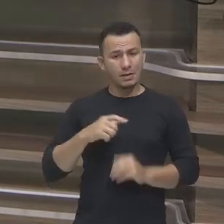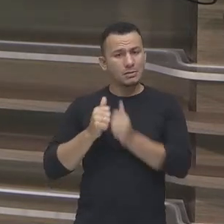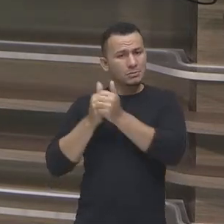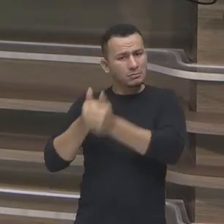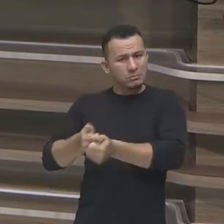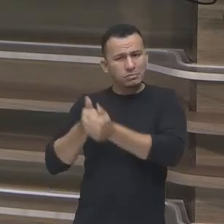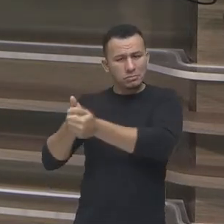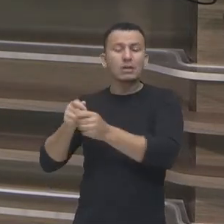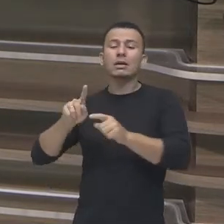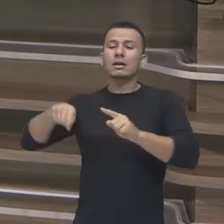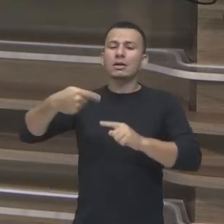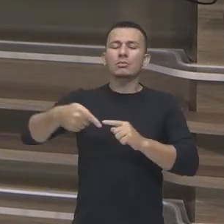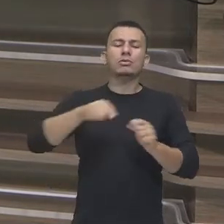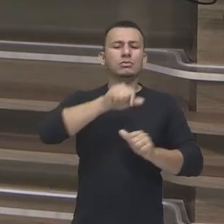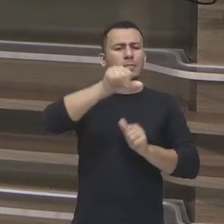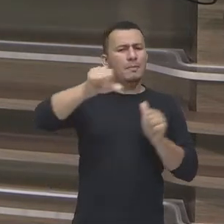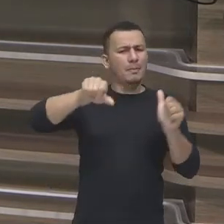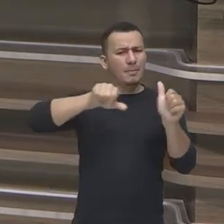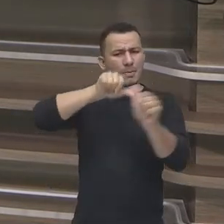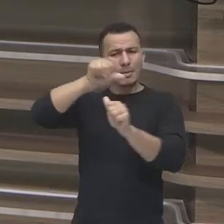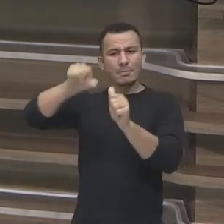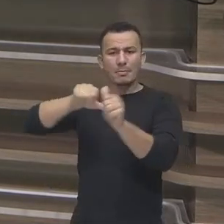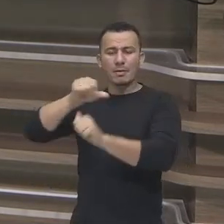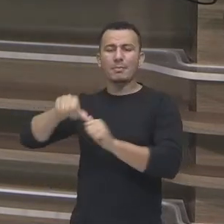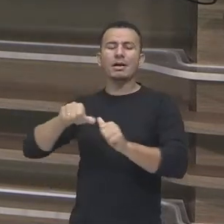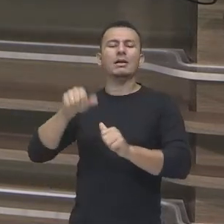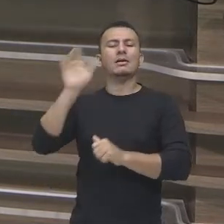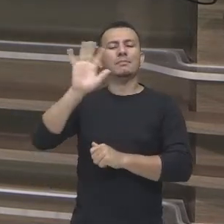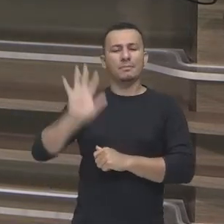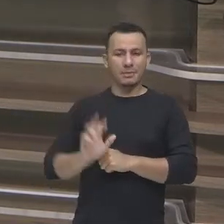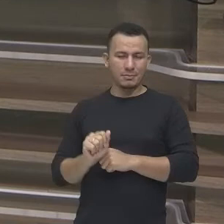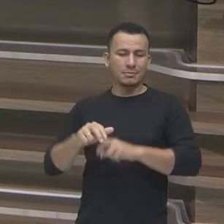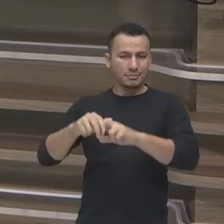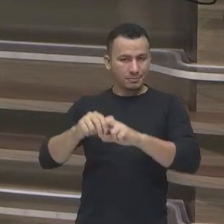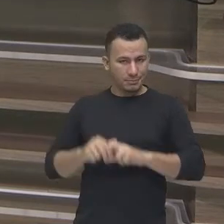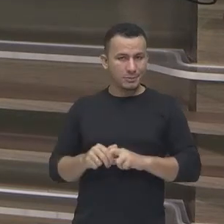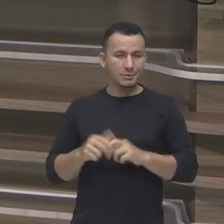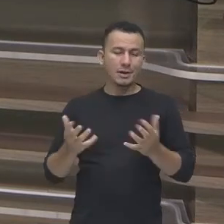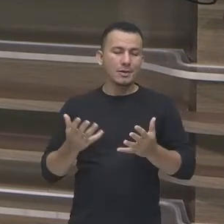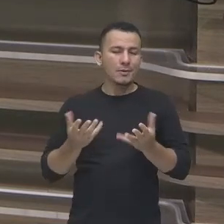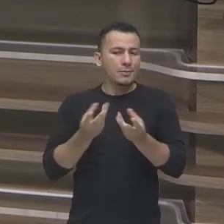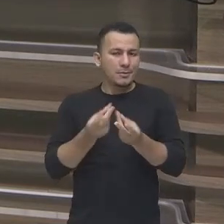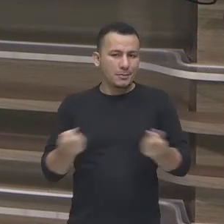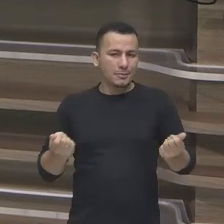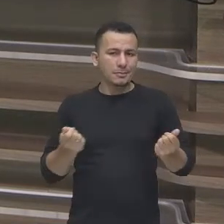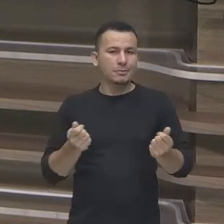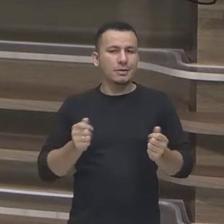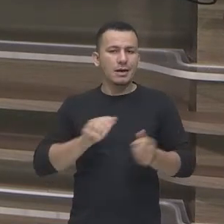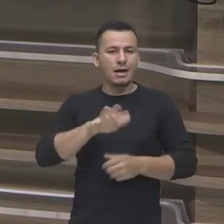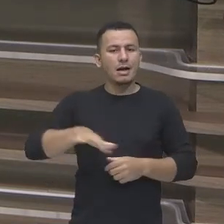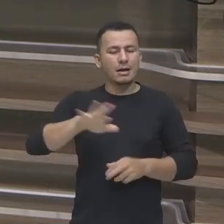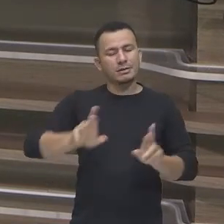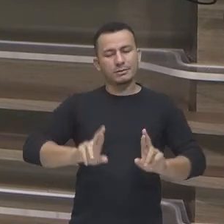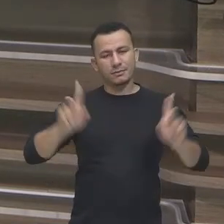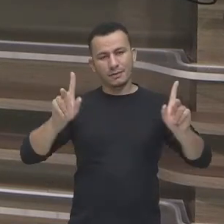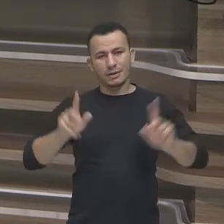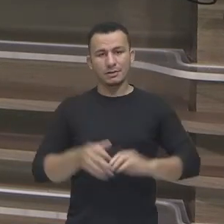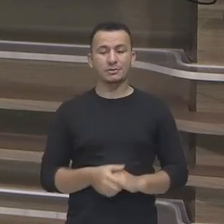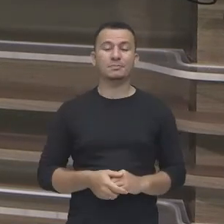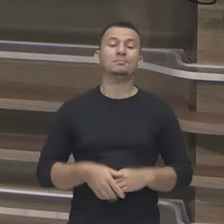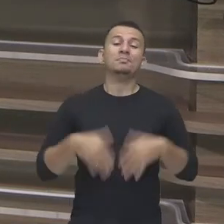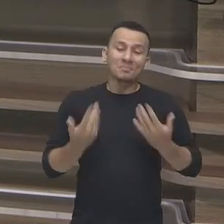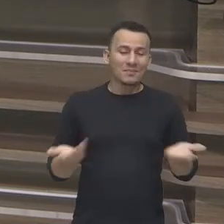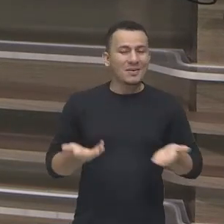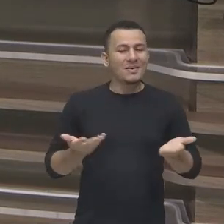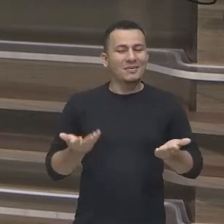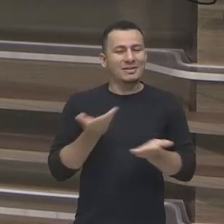foi mudando cada vez mais o mapa ali da antiga Iugoslávia, que não existe mais, virou essa área aí. Pessoal, essa foi a nossa aula